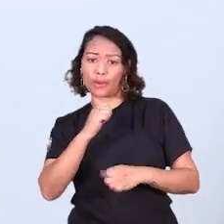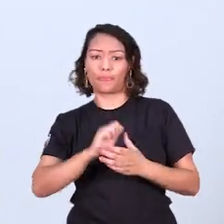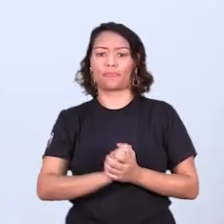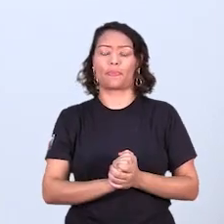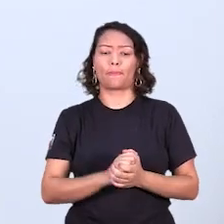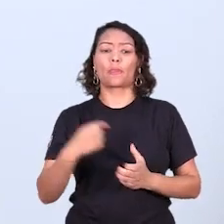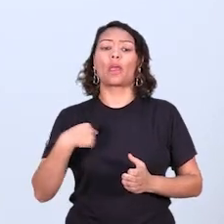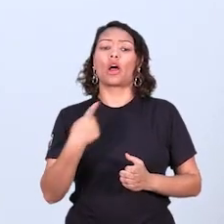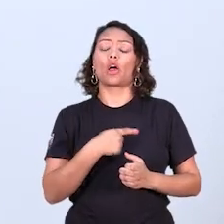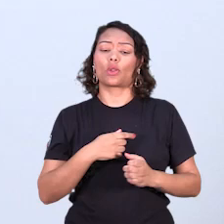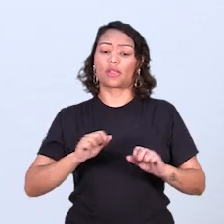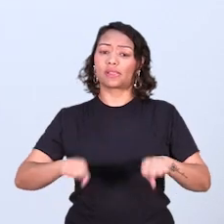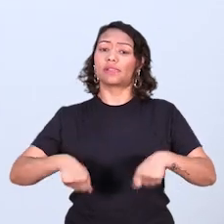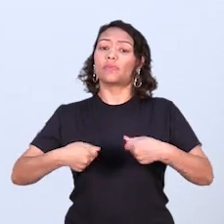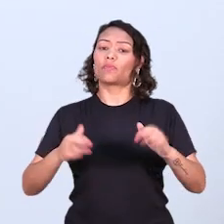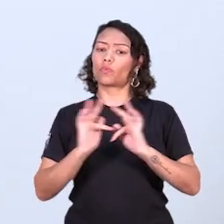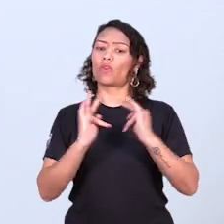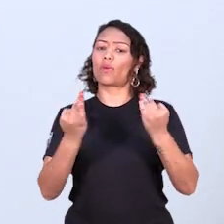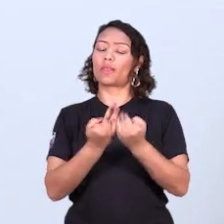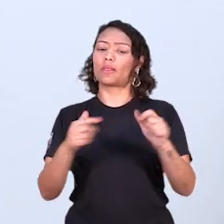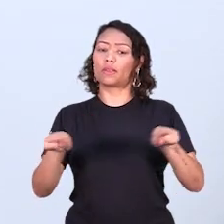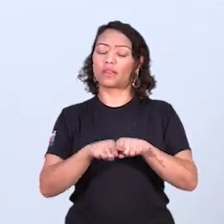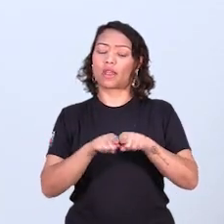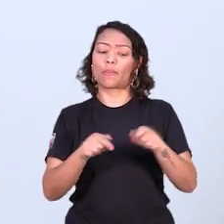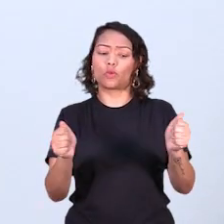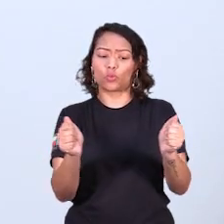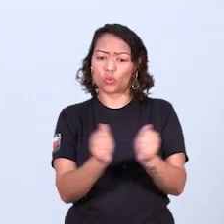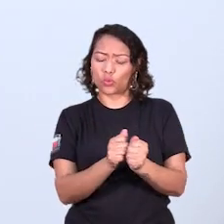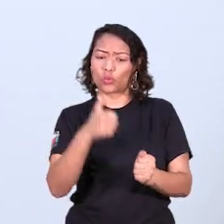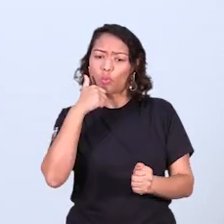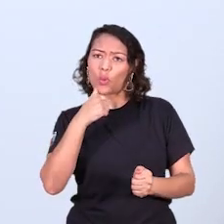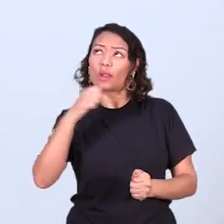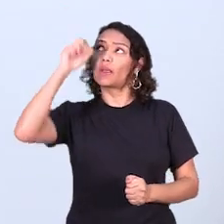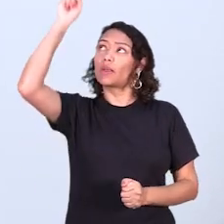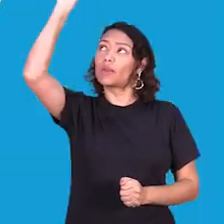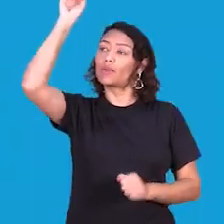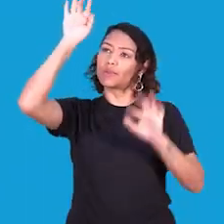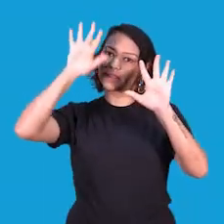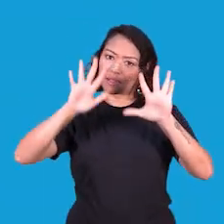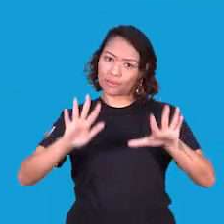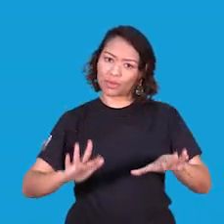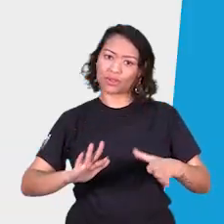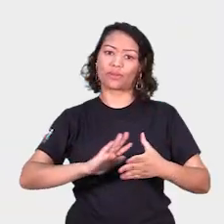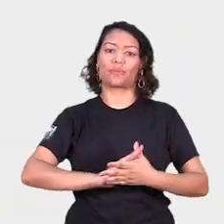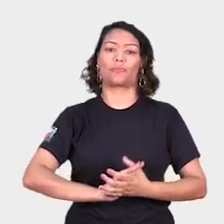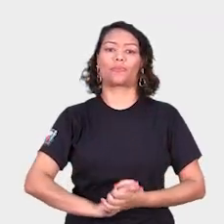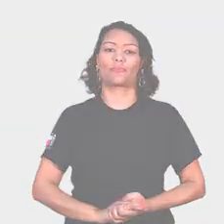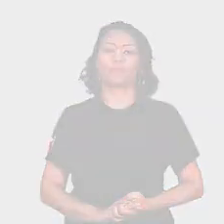pessoal, estamos aqui defendendo a família e dentro da família a mulher. Fiquem com Deus e até a próxima.